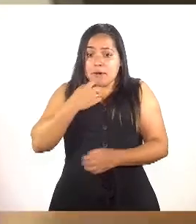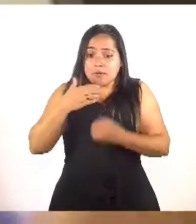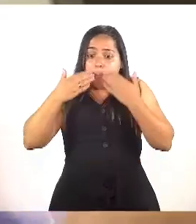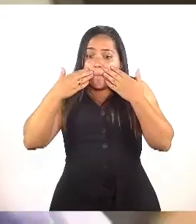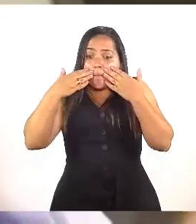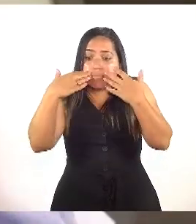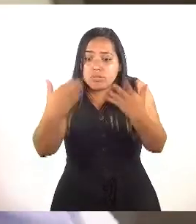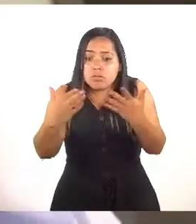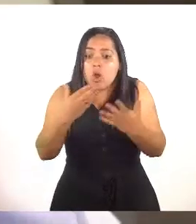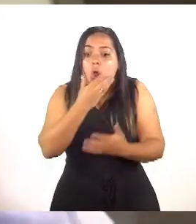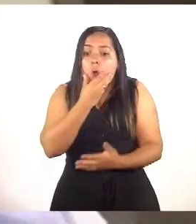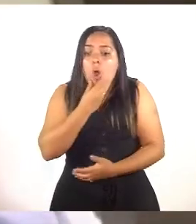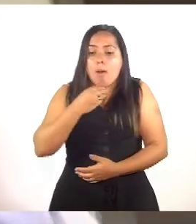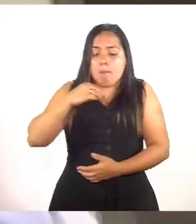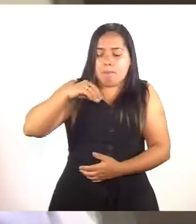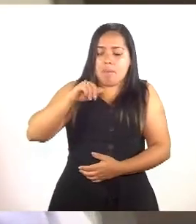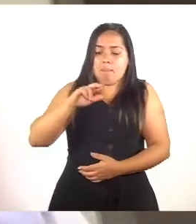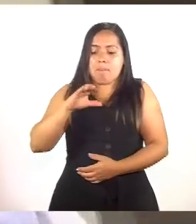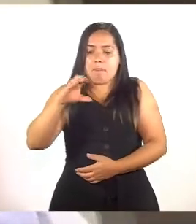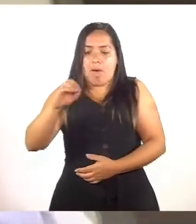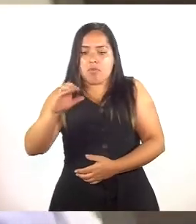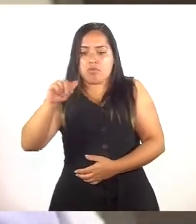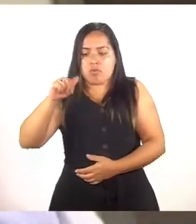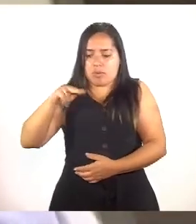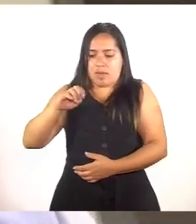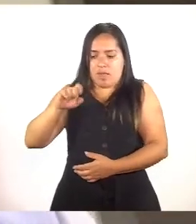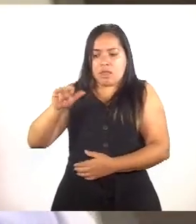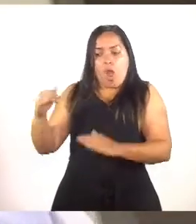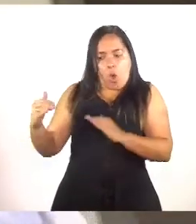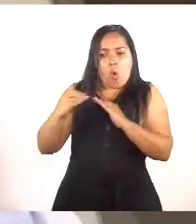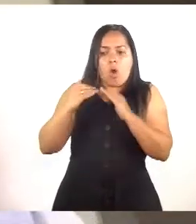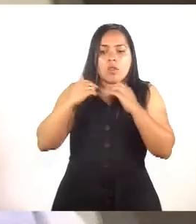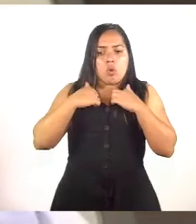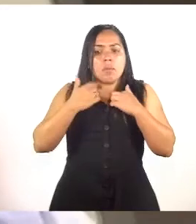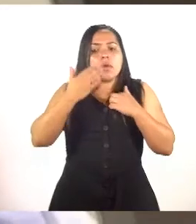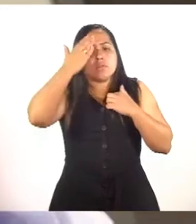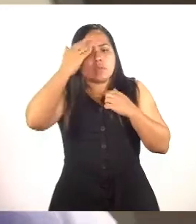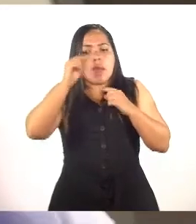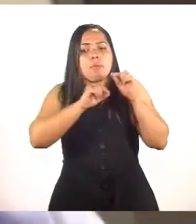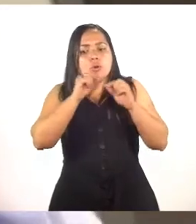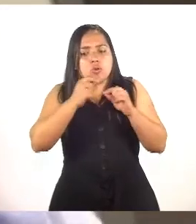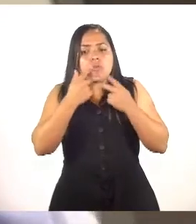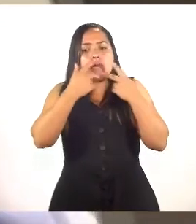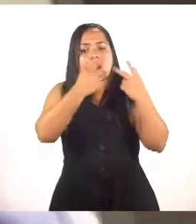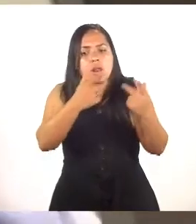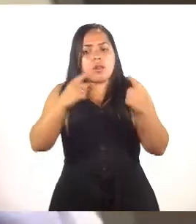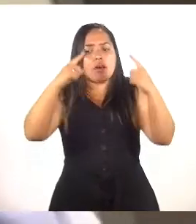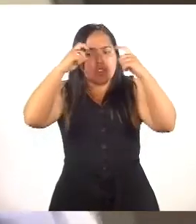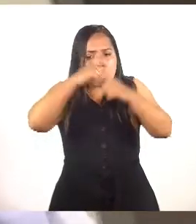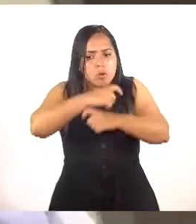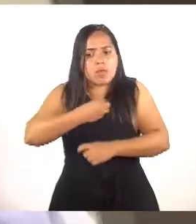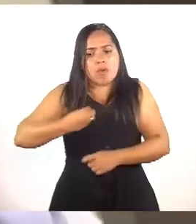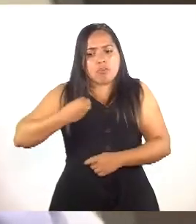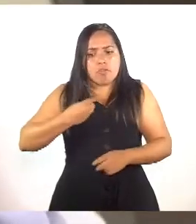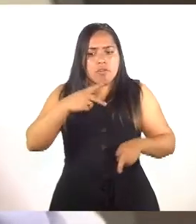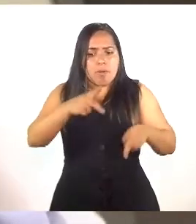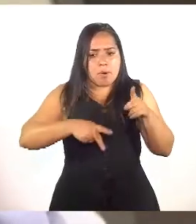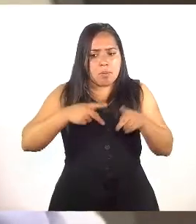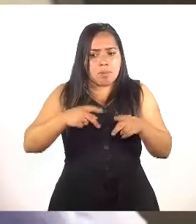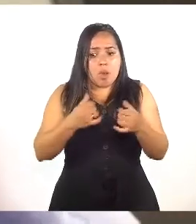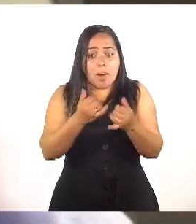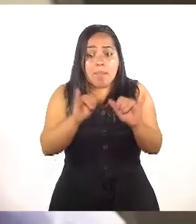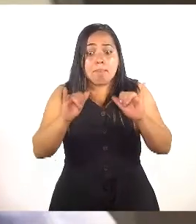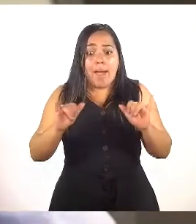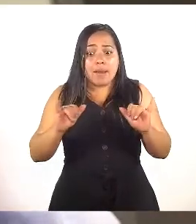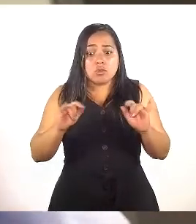Canella, sabe que eu estou falando da dificuldade que a população tem. E acaba impactando na saúde, porque se